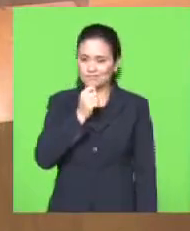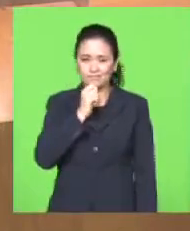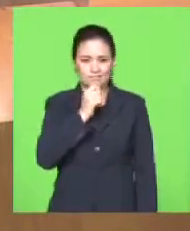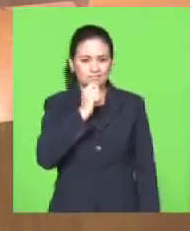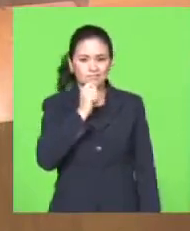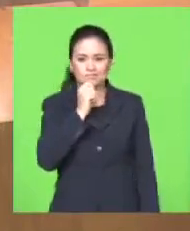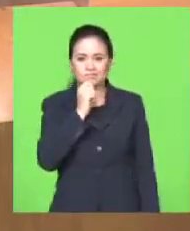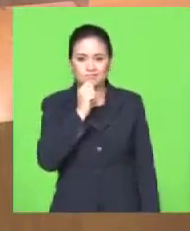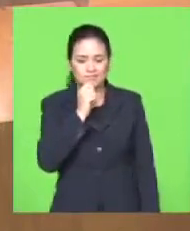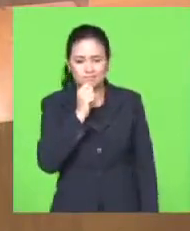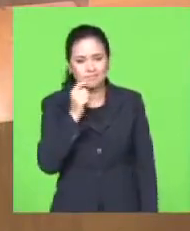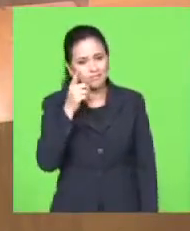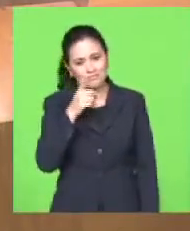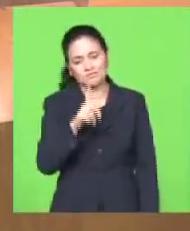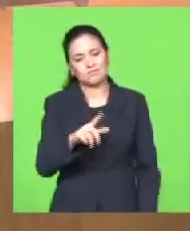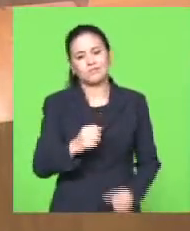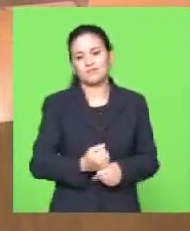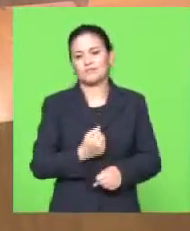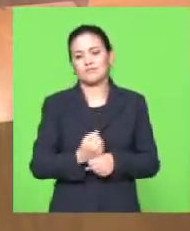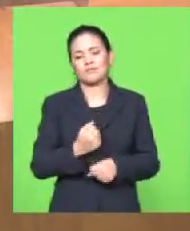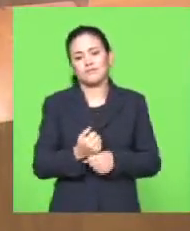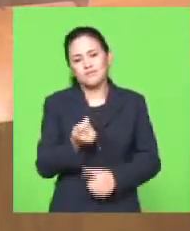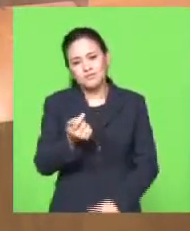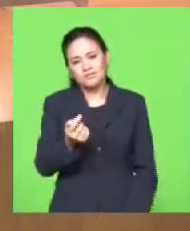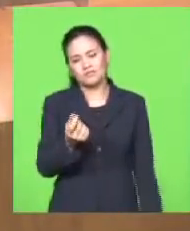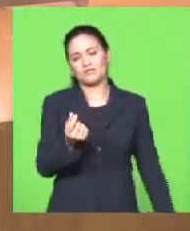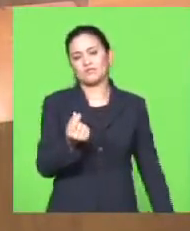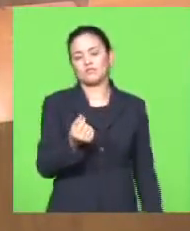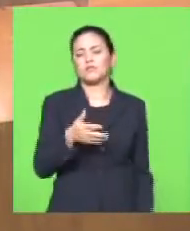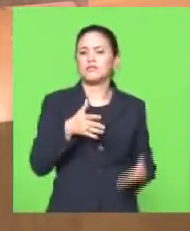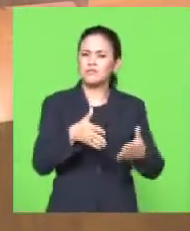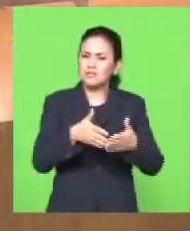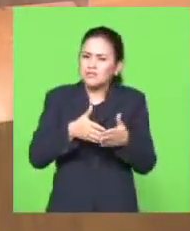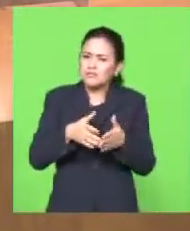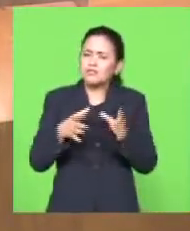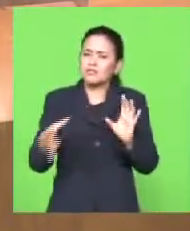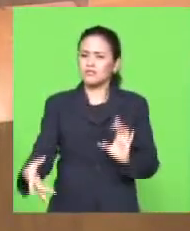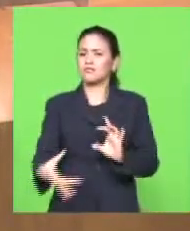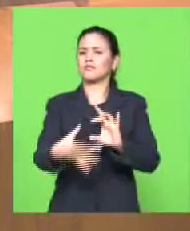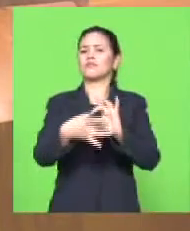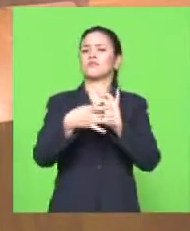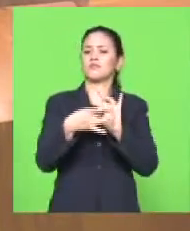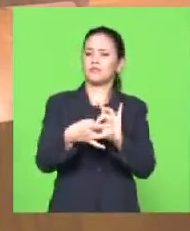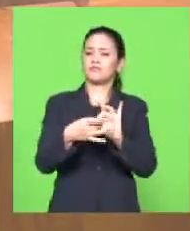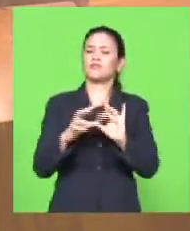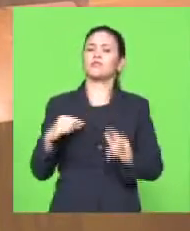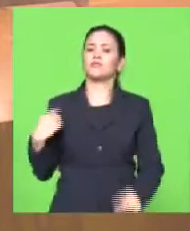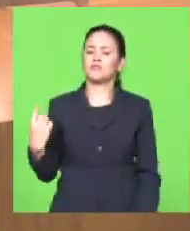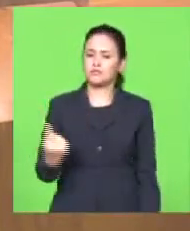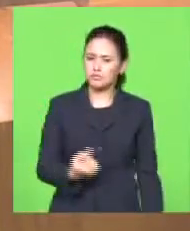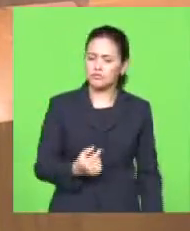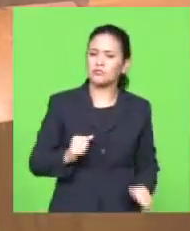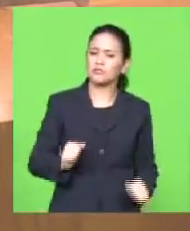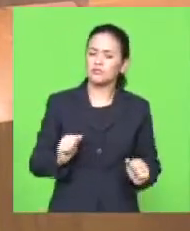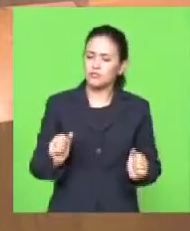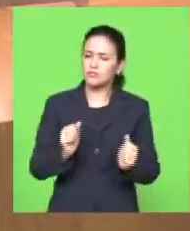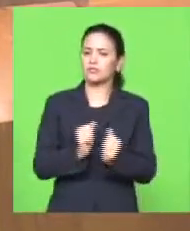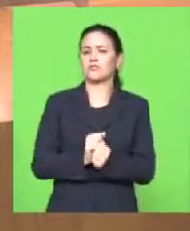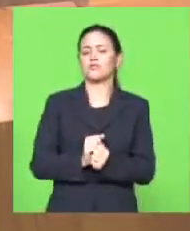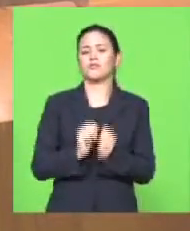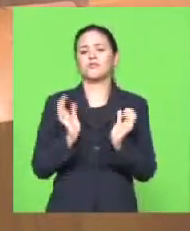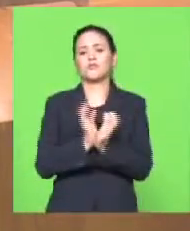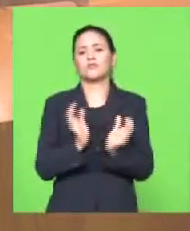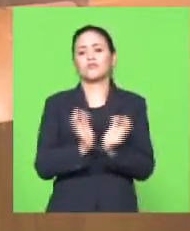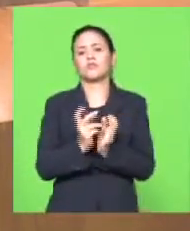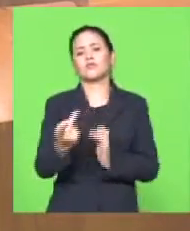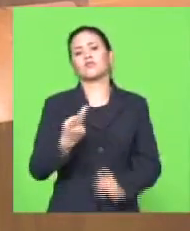coisa, para que nós pudéssemos sair juntos, abraçados, com seu grupo político, meu grupo político, tanto o